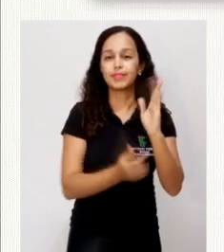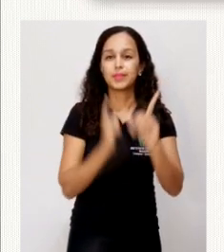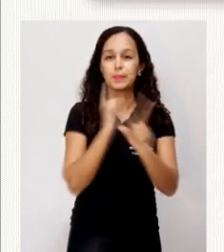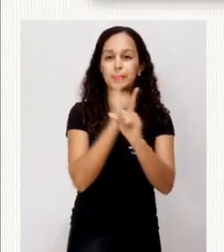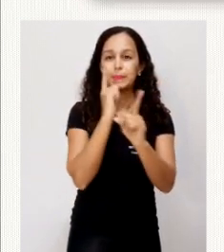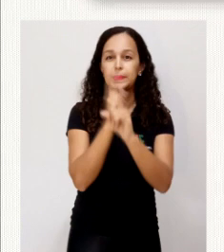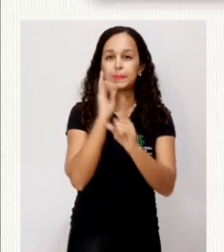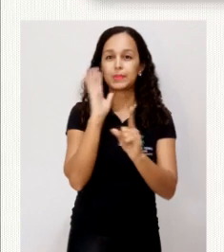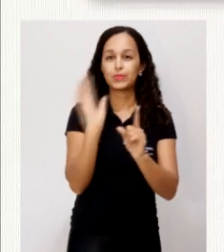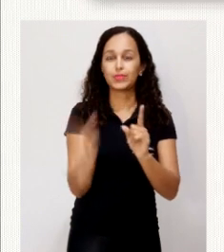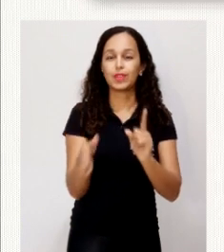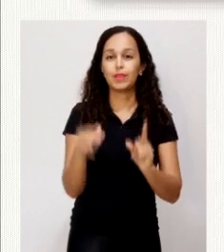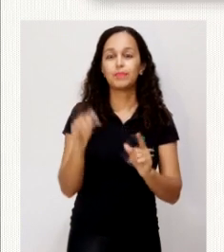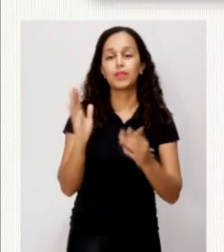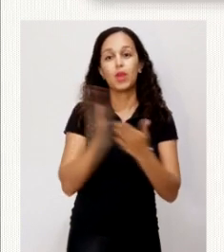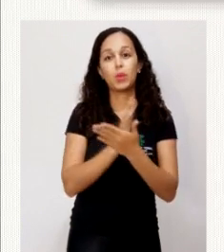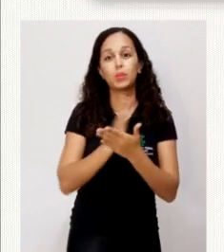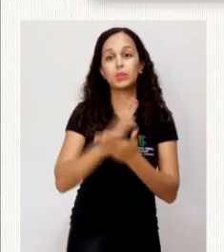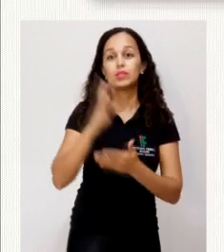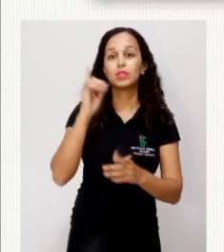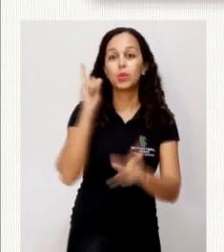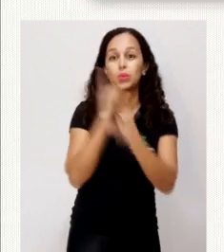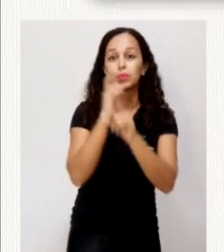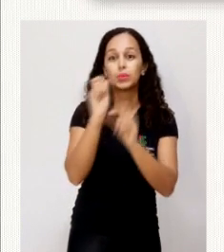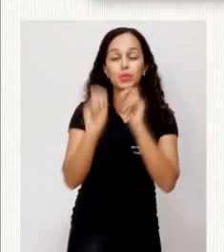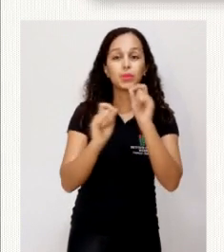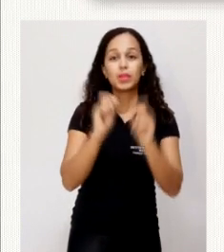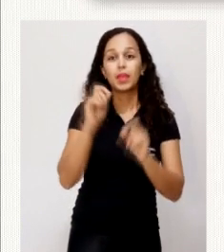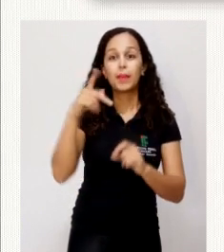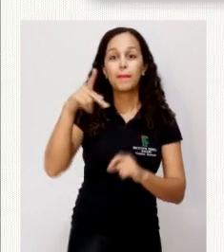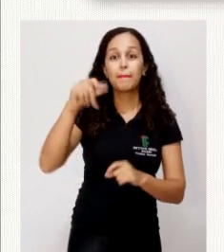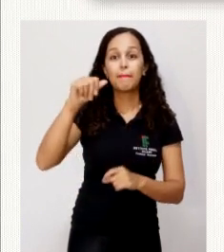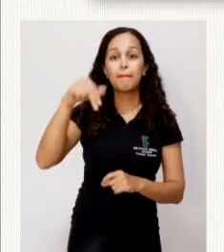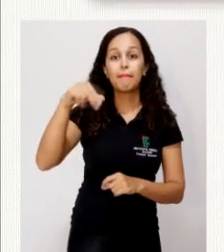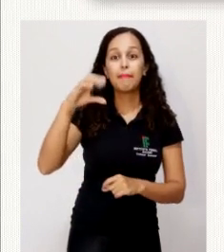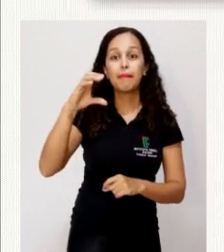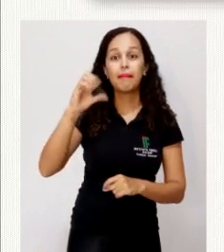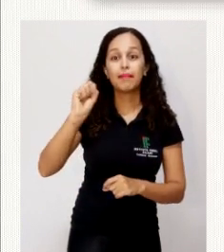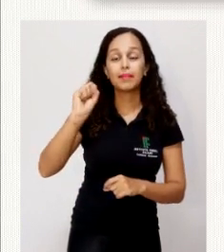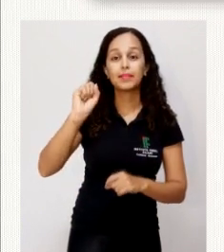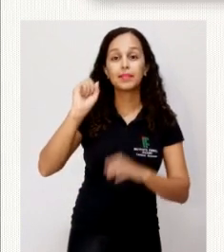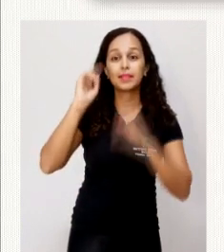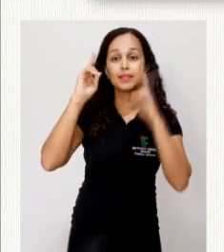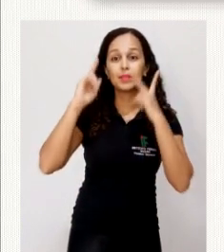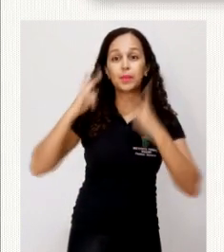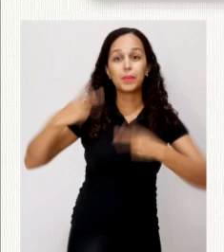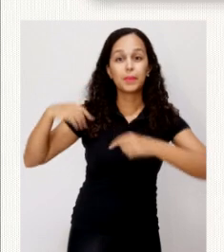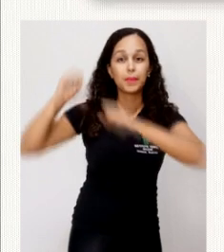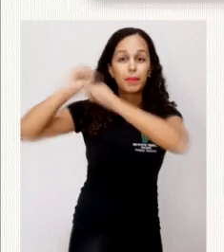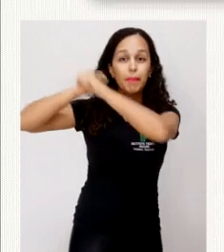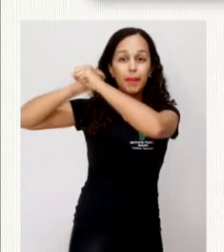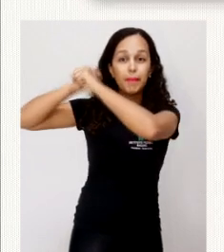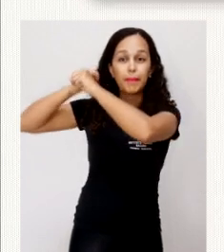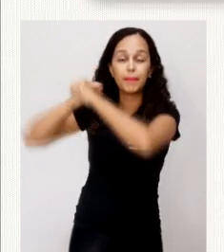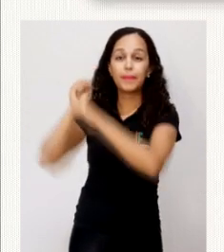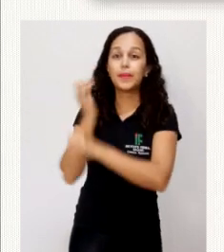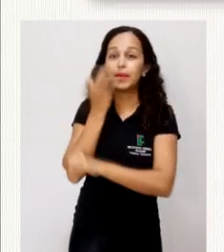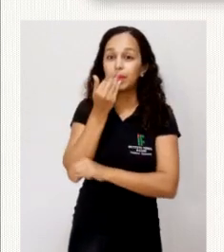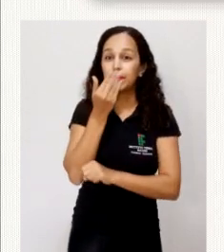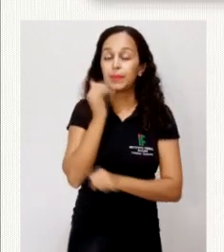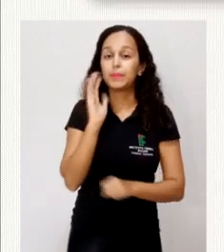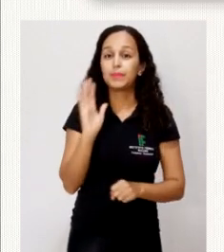mil foram identificadas como sendo punks, plantas que já foram utilizadas pelos nossos antepassados, mas